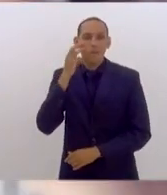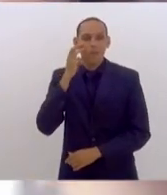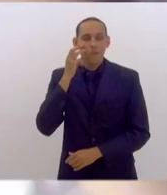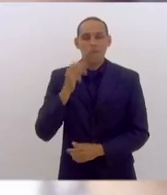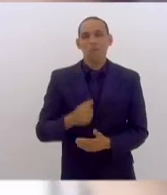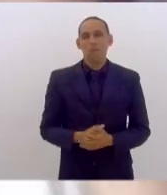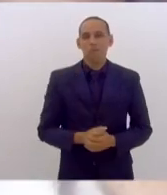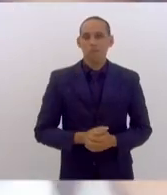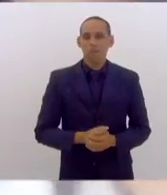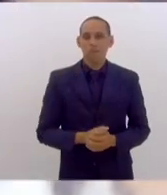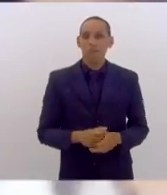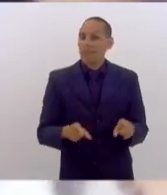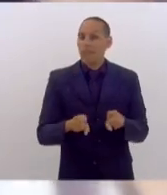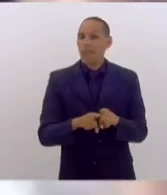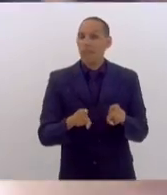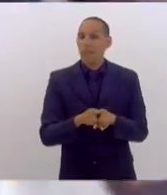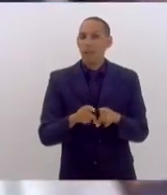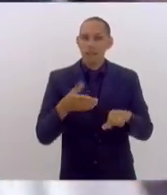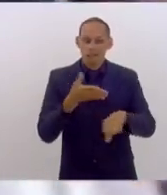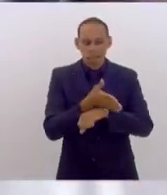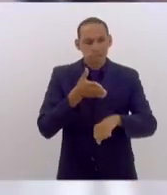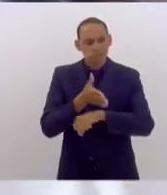e mais